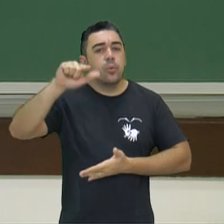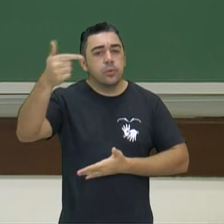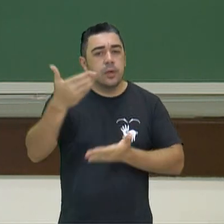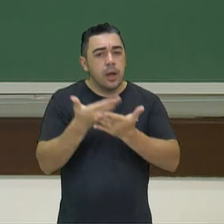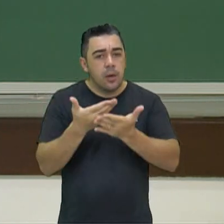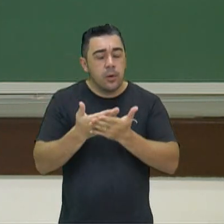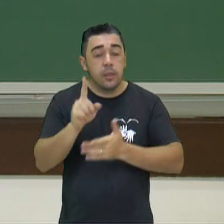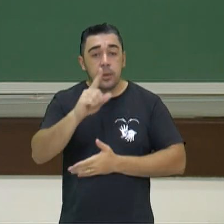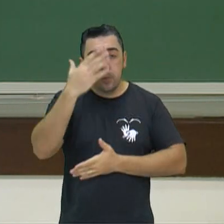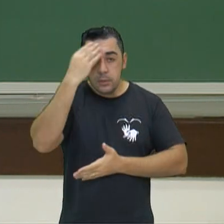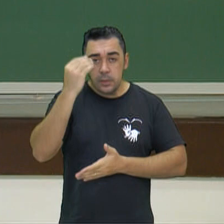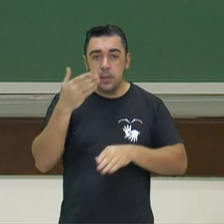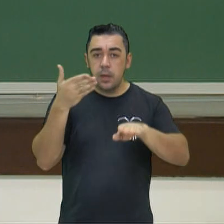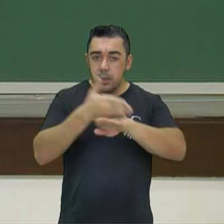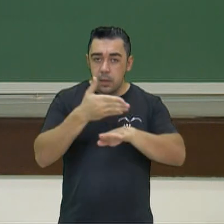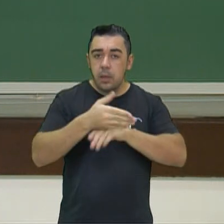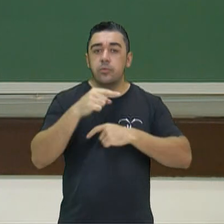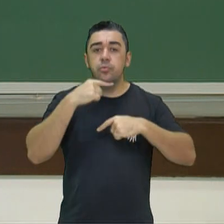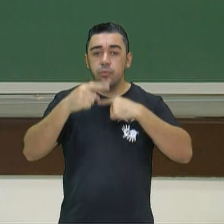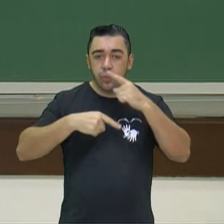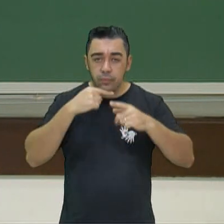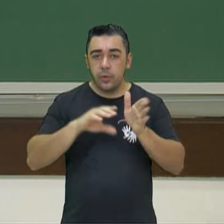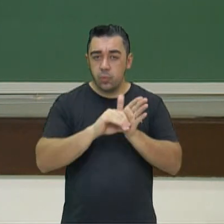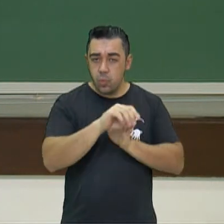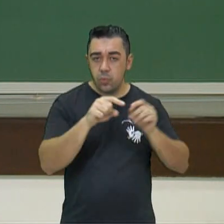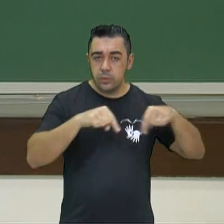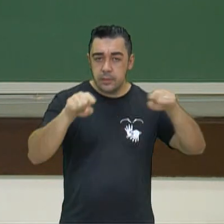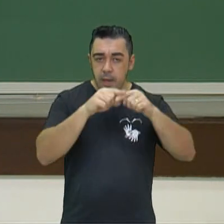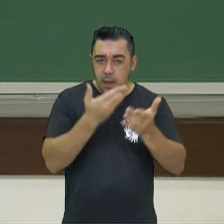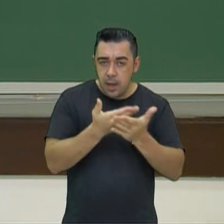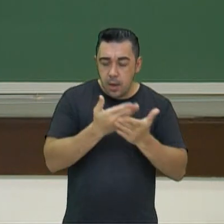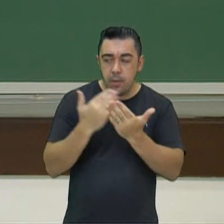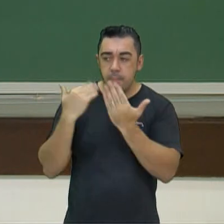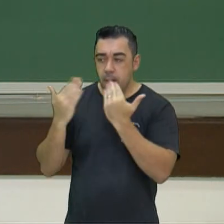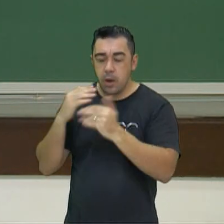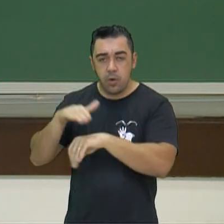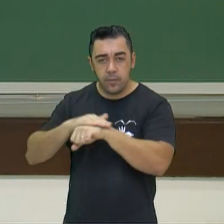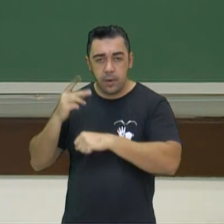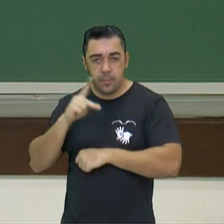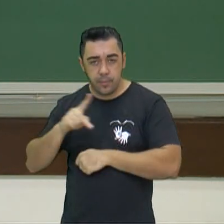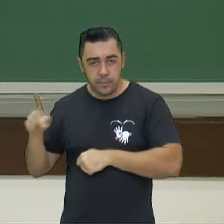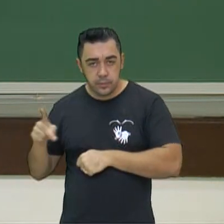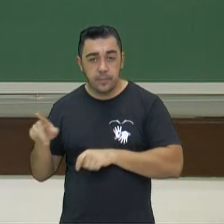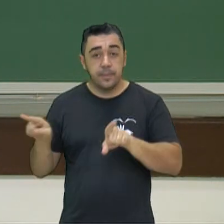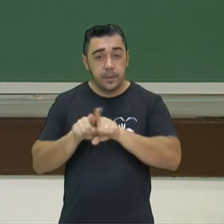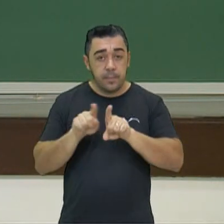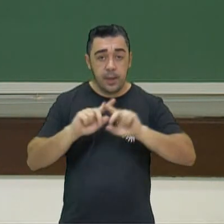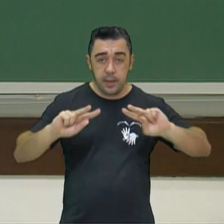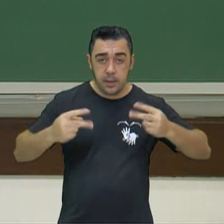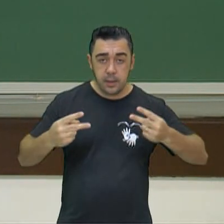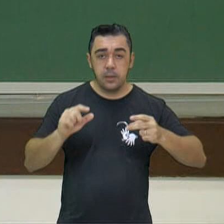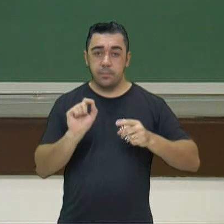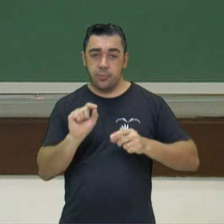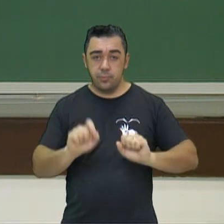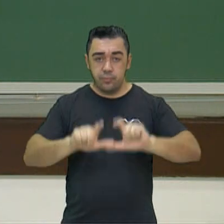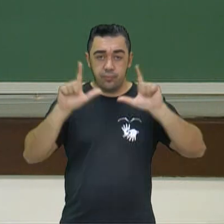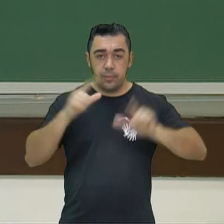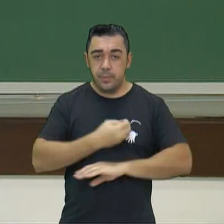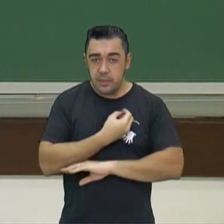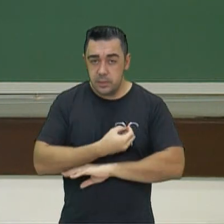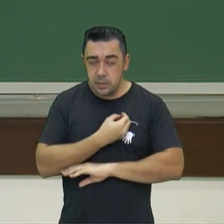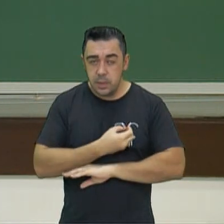aula. Não esqueçam de tirar as dúvidas no chat, não esqueçam de acessar sempre o Google Classroom lá na